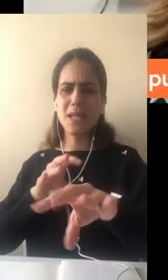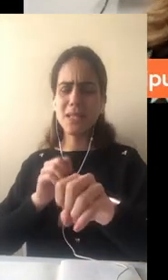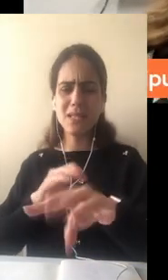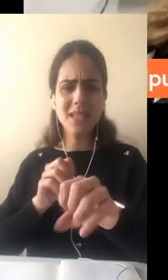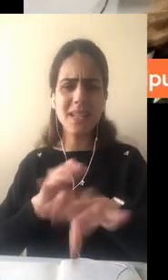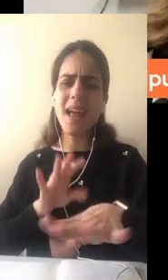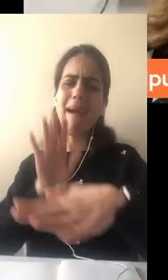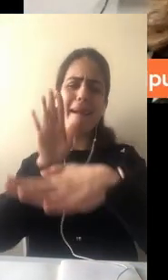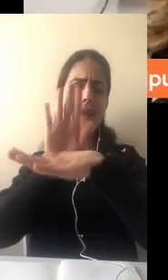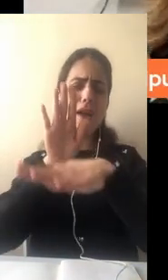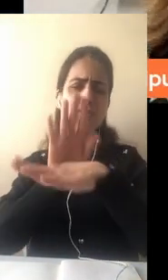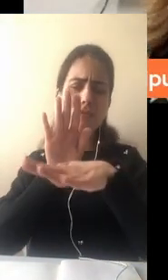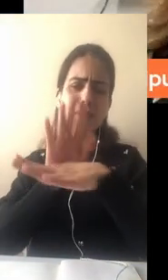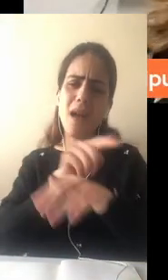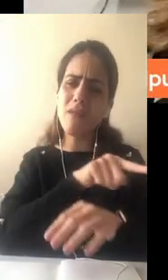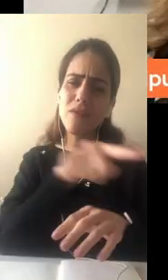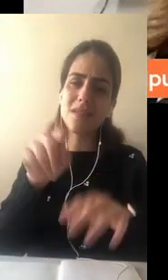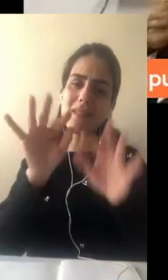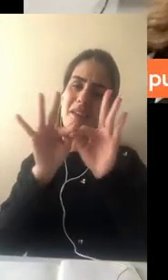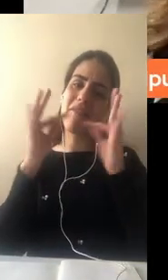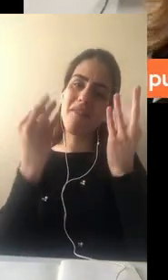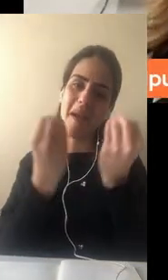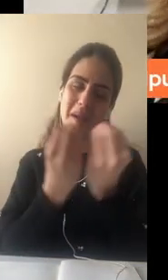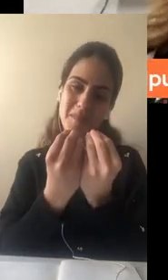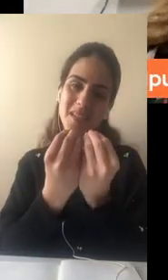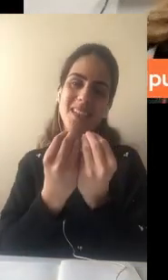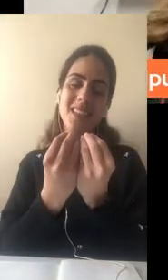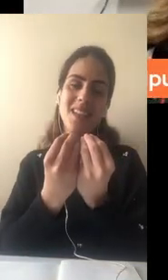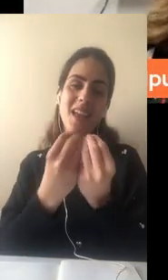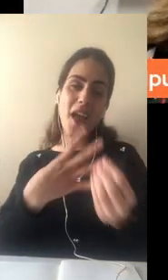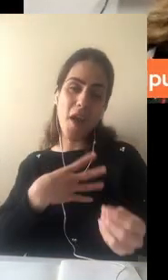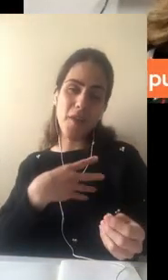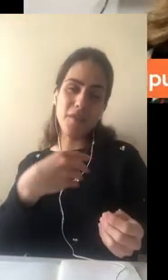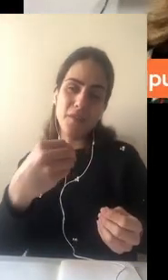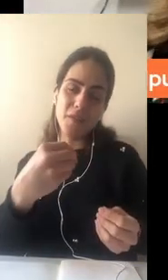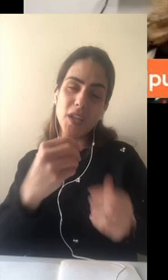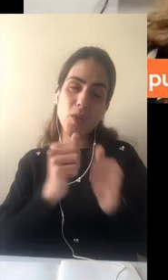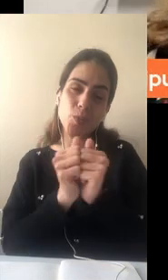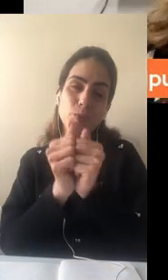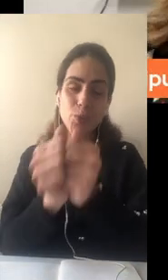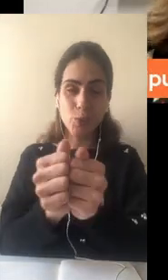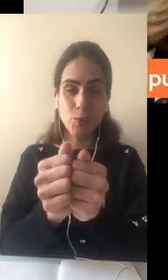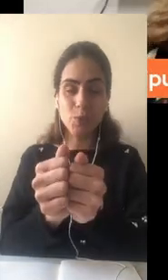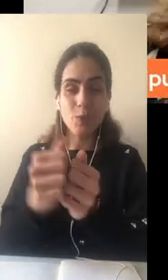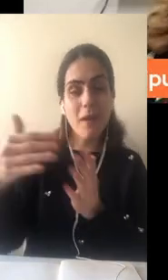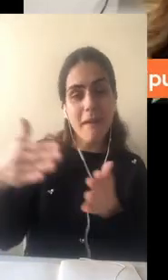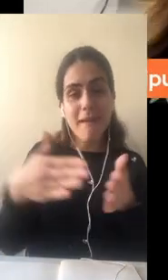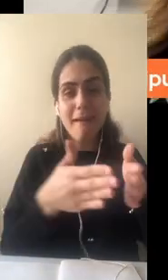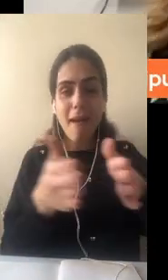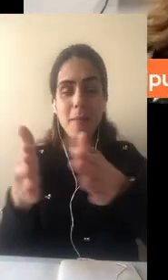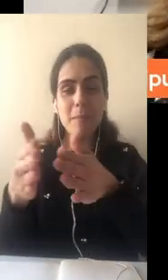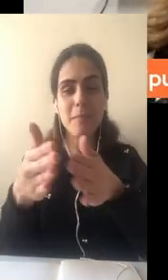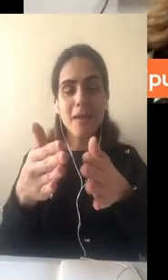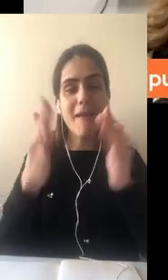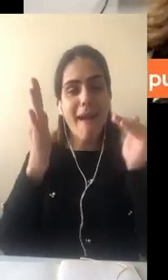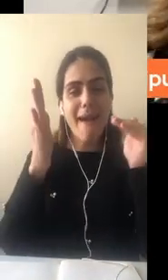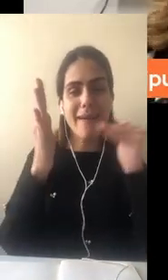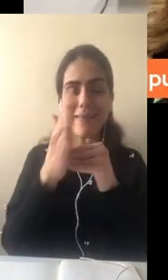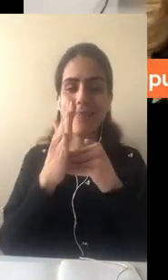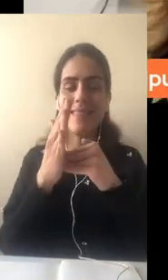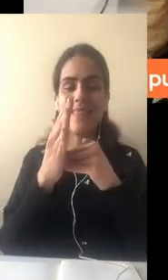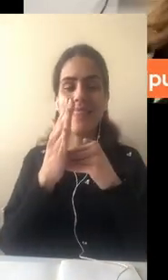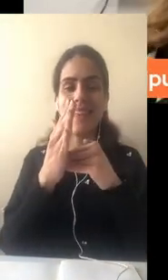só ensinar e ajudar você, como família, como pais, né, caminhar com seus filhos no caminho que leva